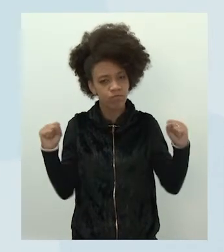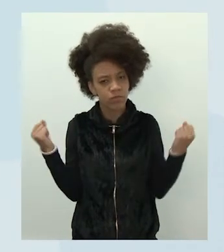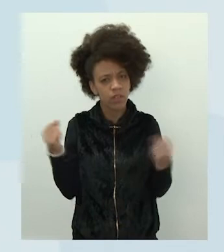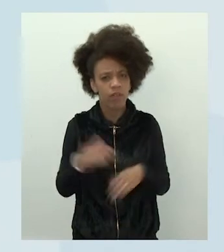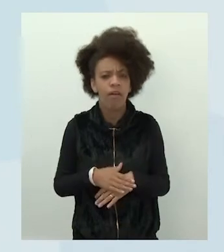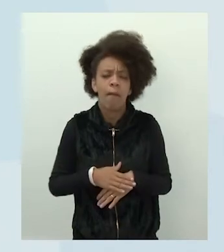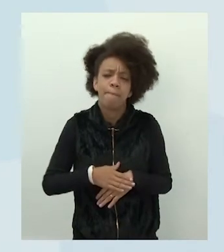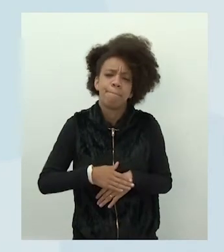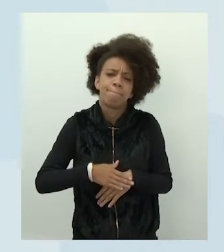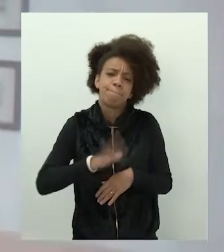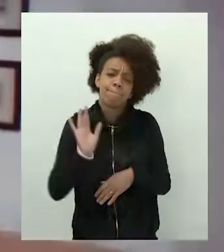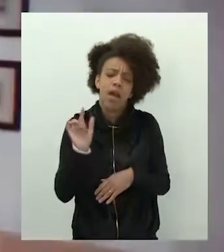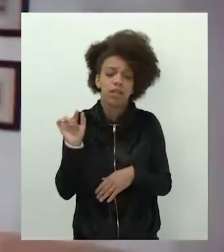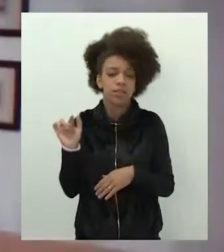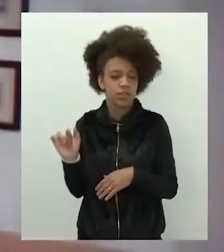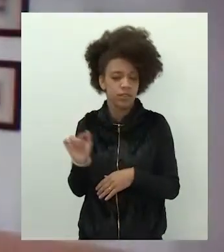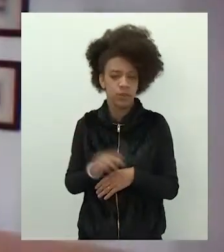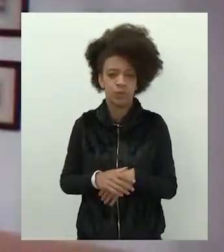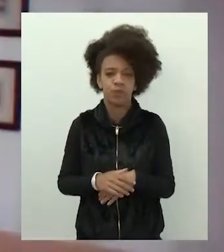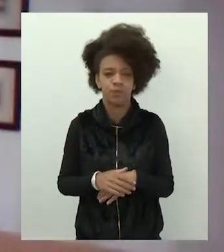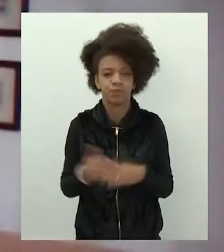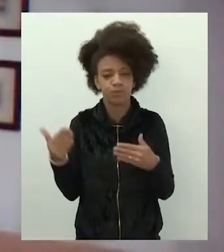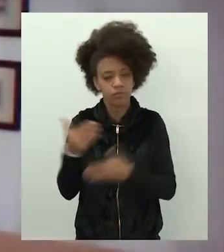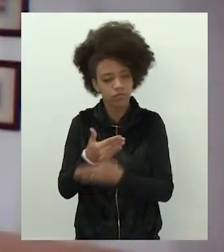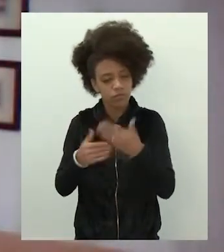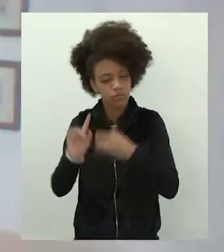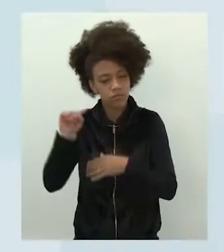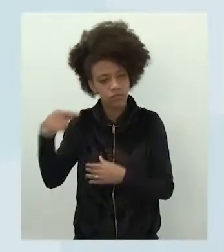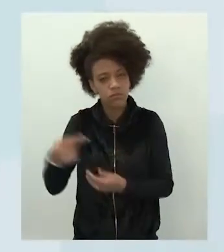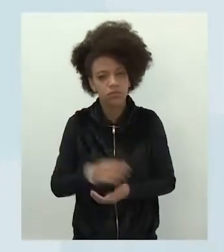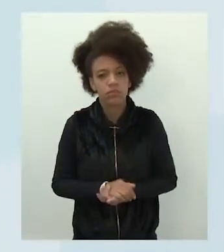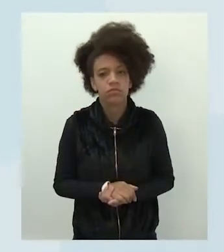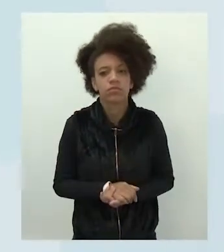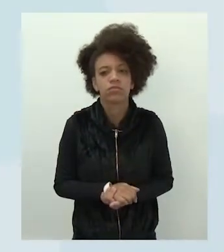muito mais do que isso. Próximo, por favor.